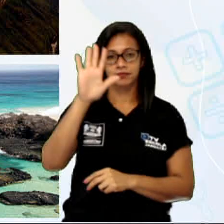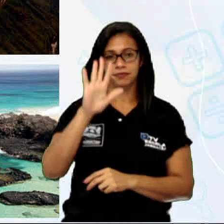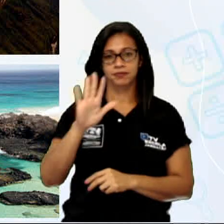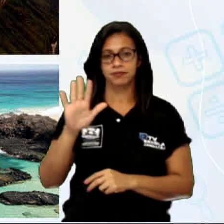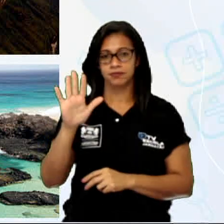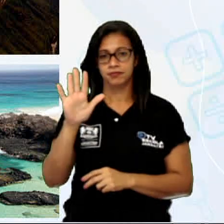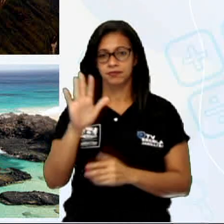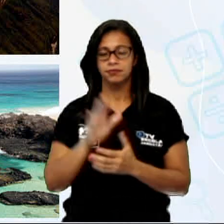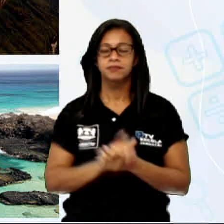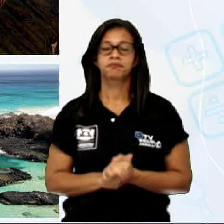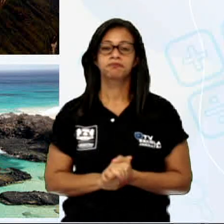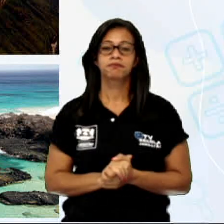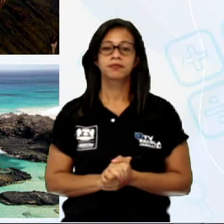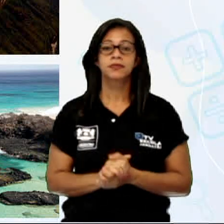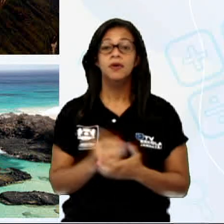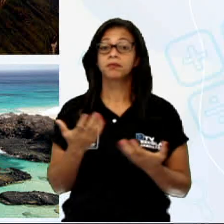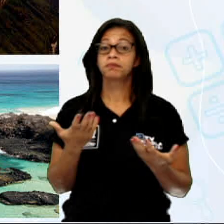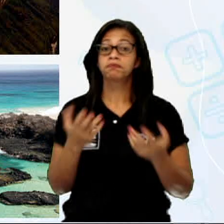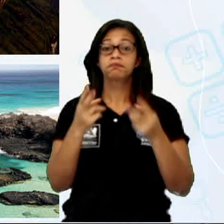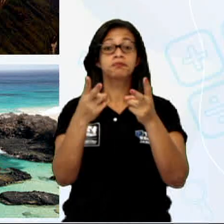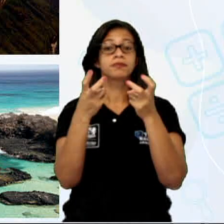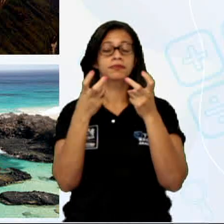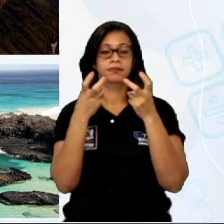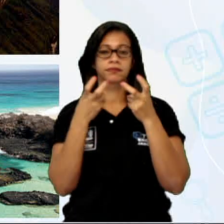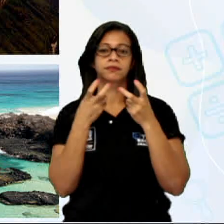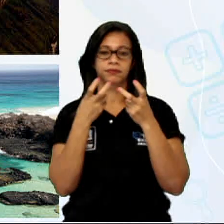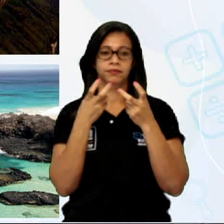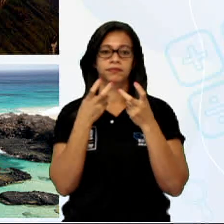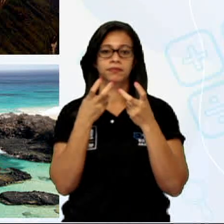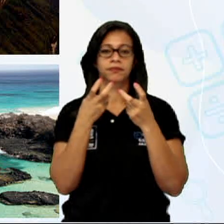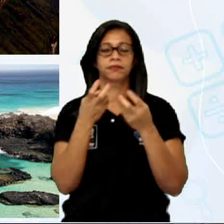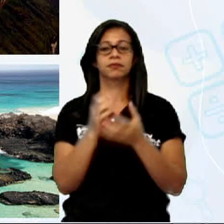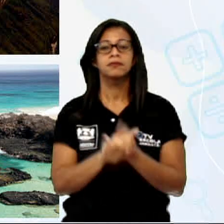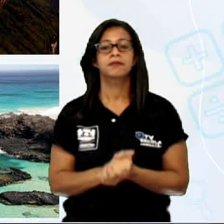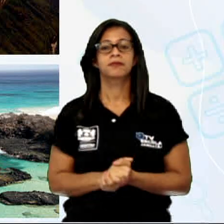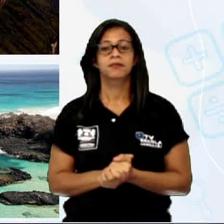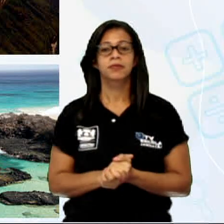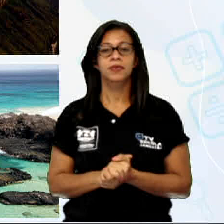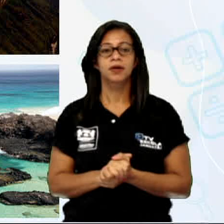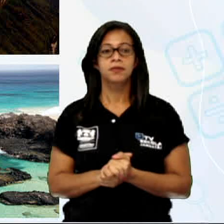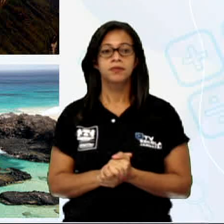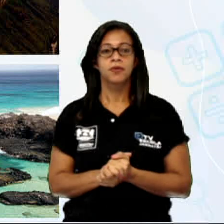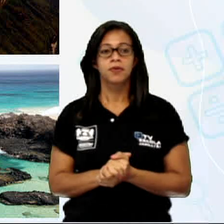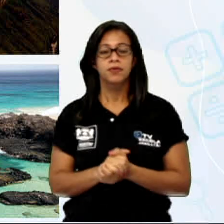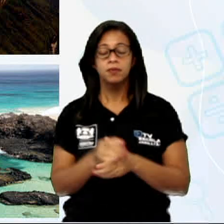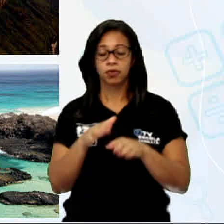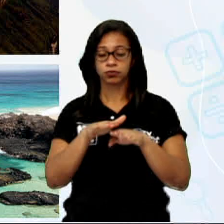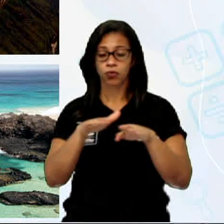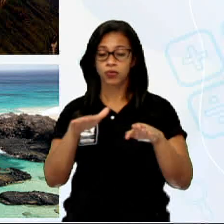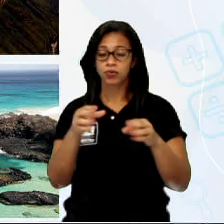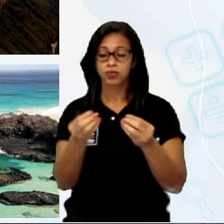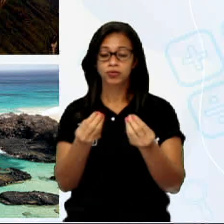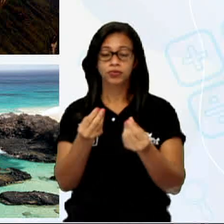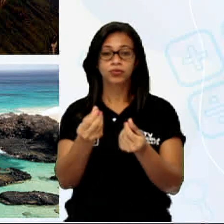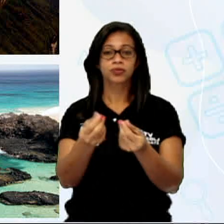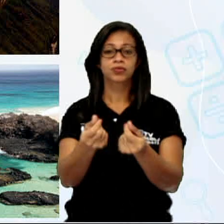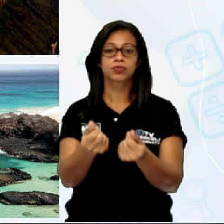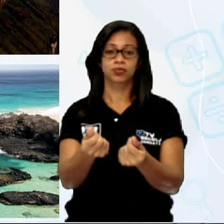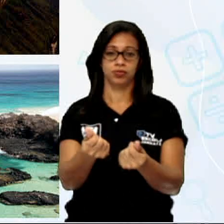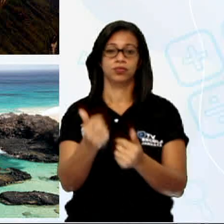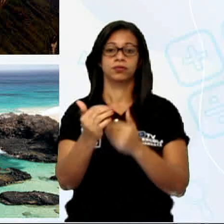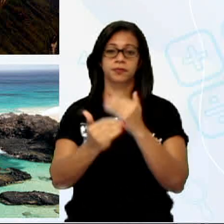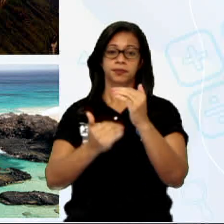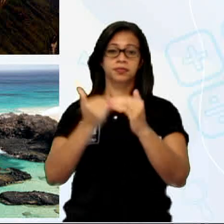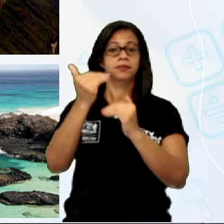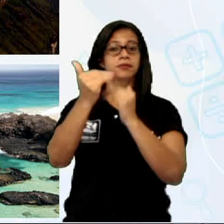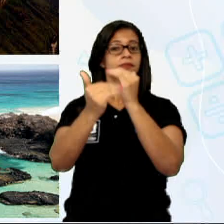Podemos perceber as formas como a superfície da Terra ela se desenvolveu.